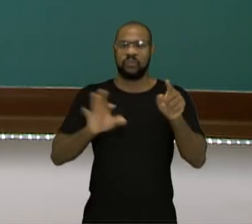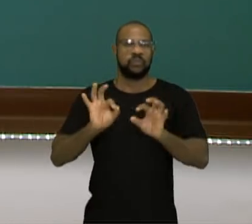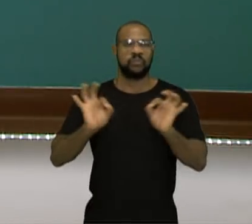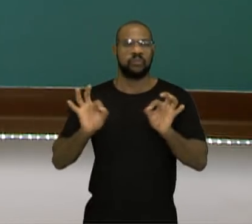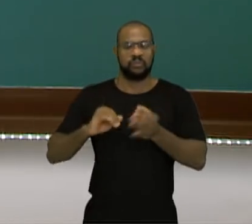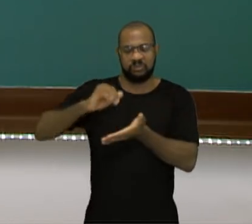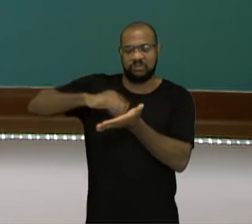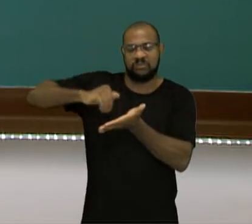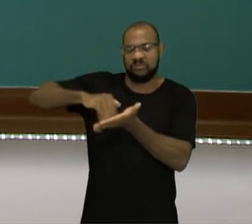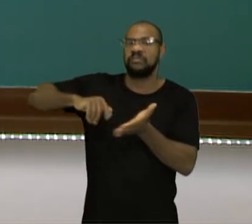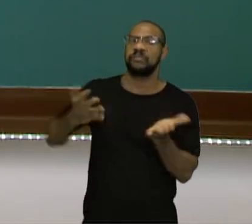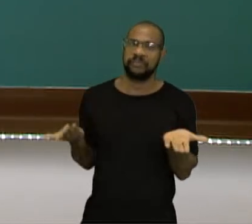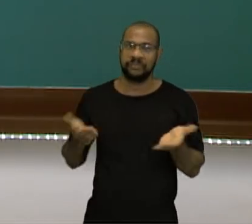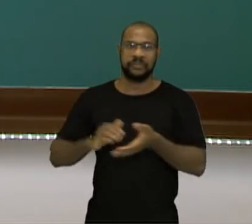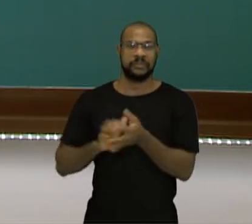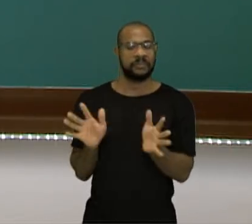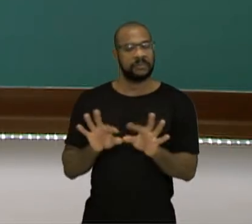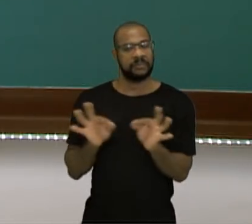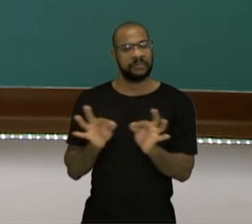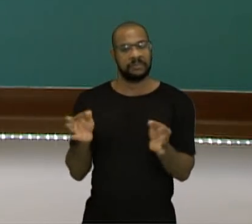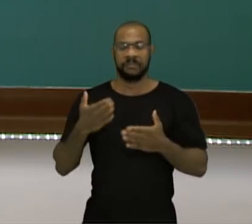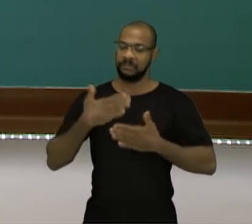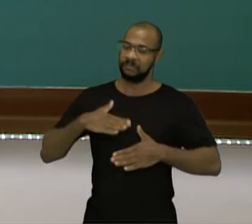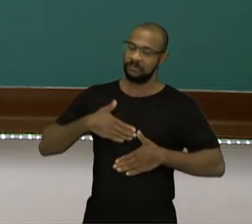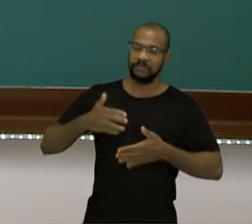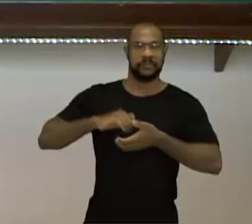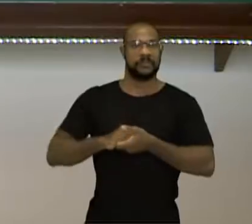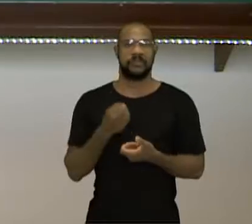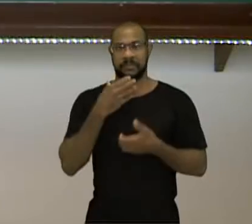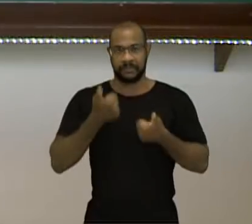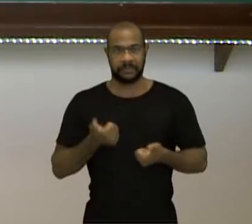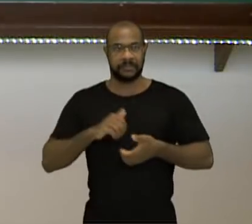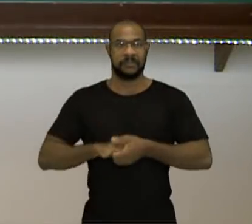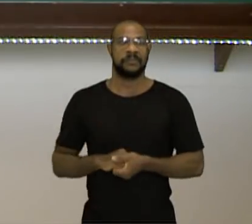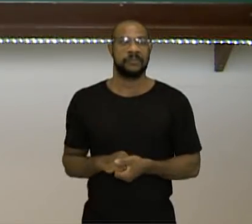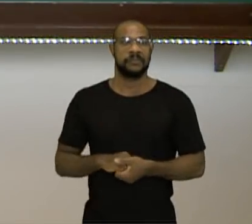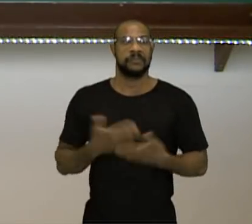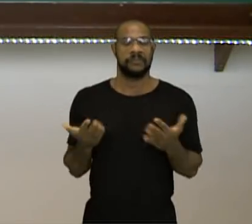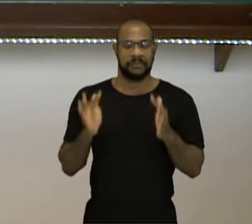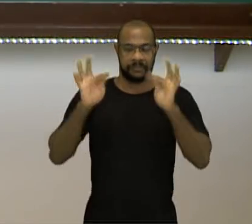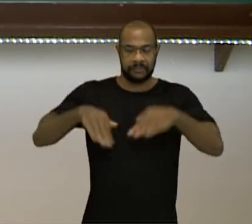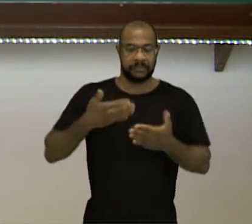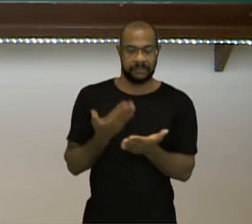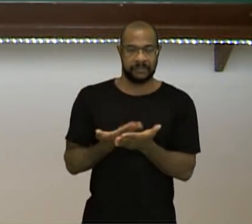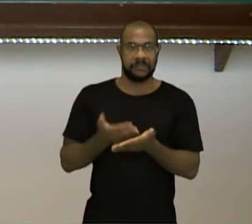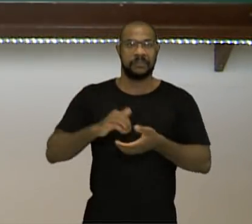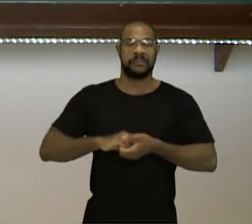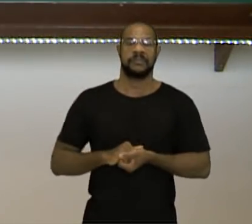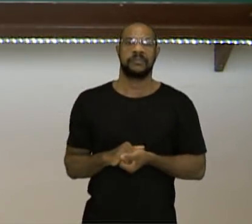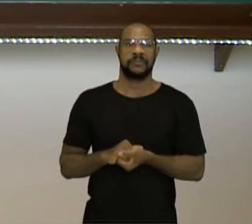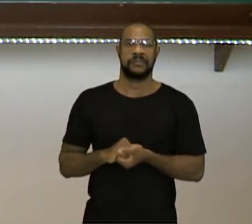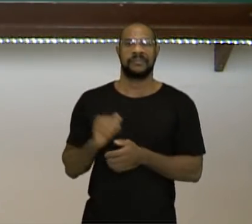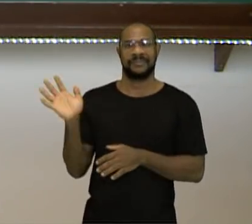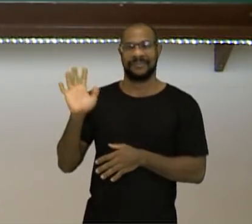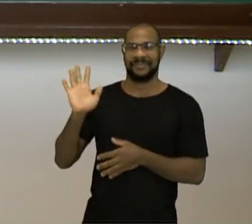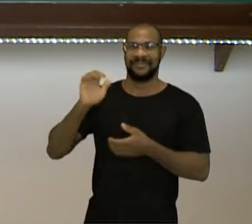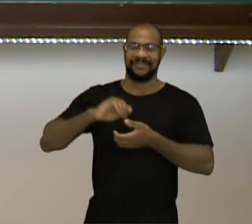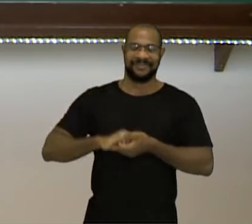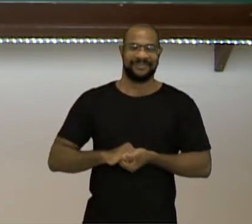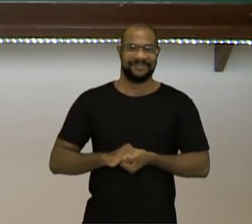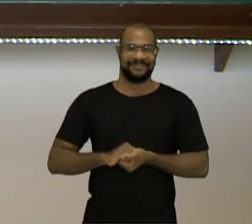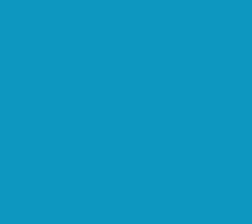limpa, né? Uma escrita mais simples. Tranquilo? Tudo bem? E assim nós finalizamos. Até mais!